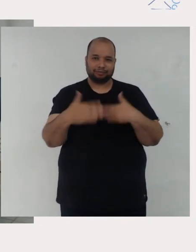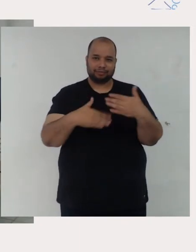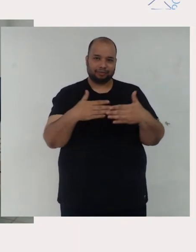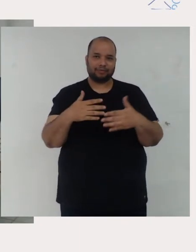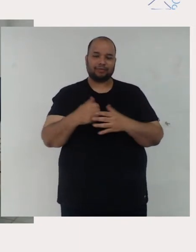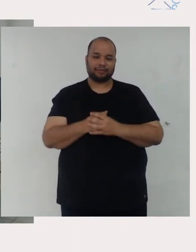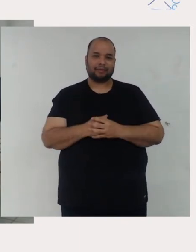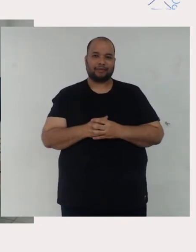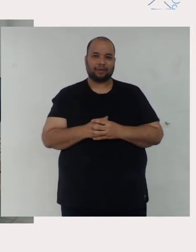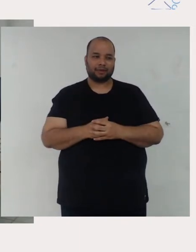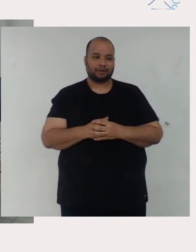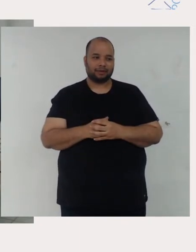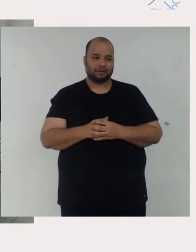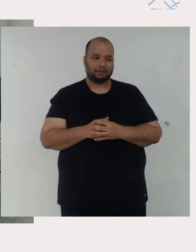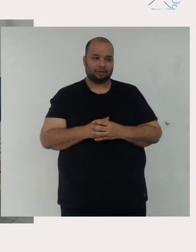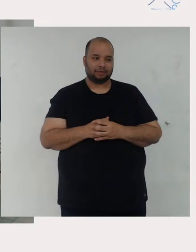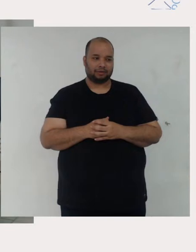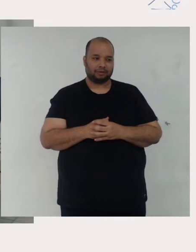uma...